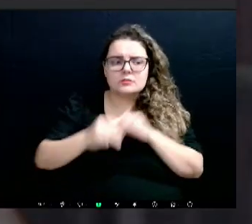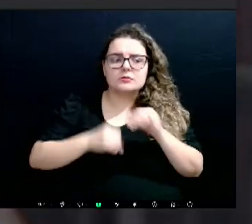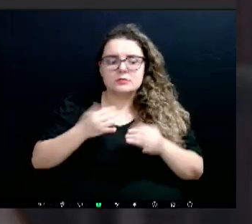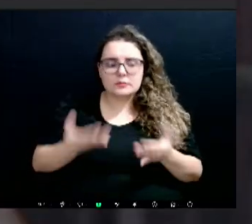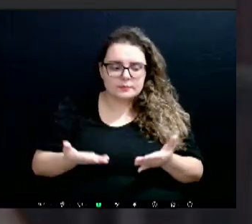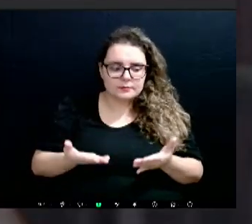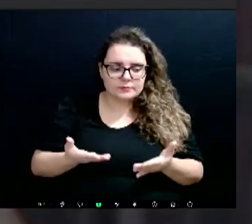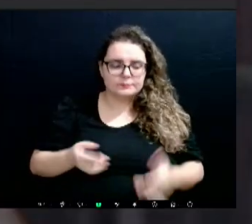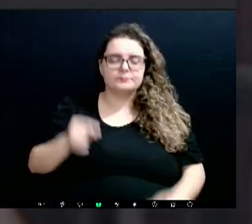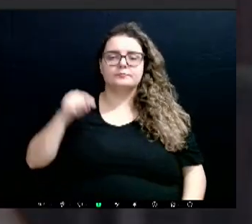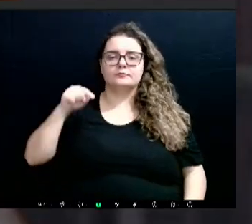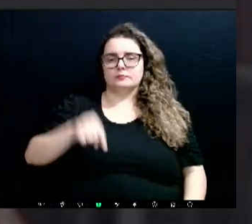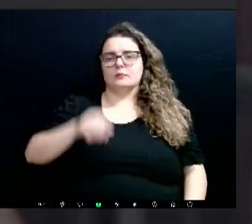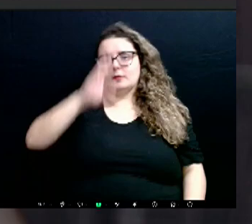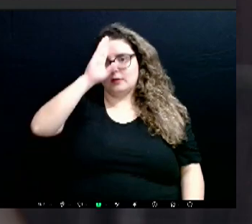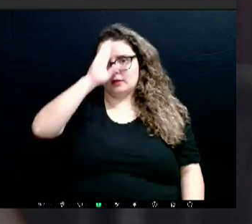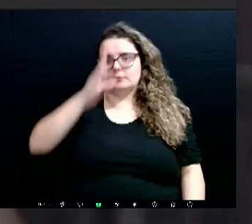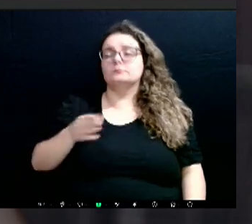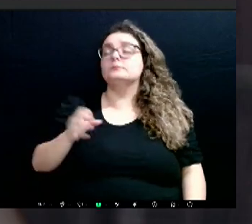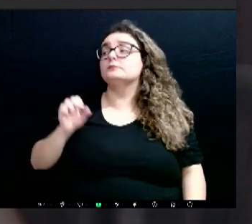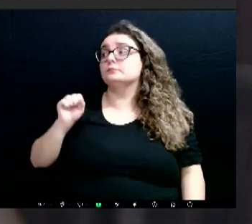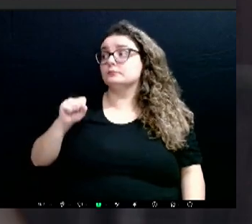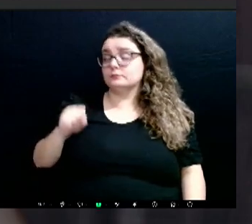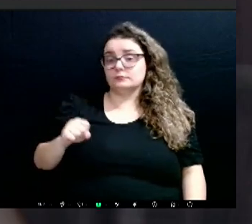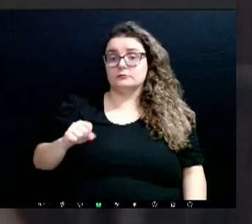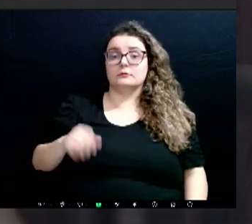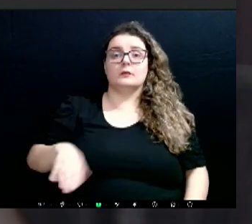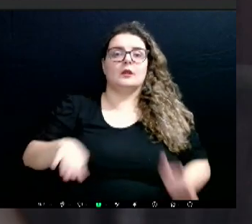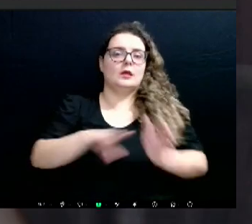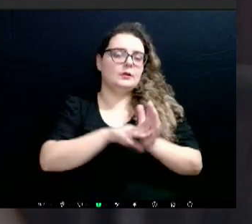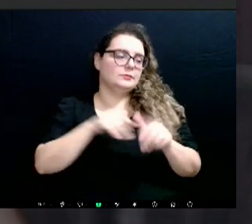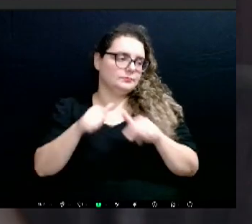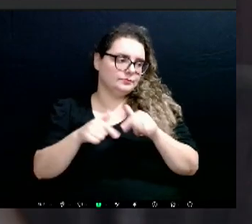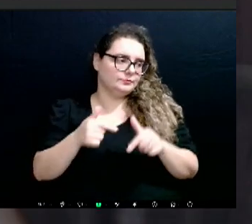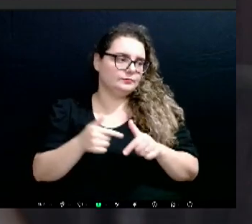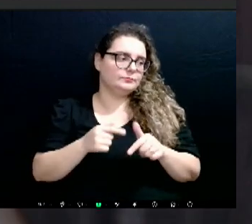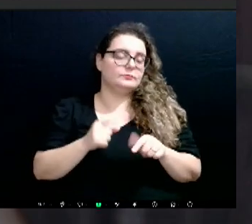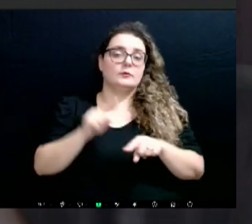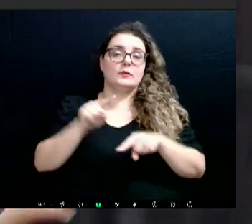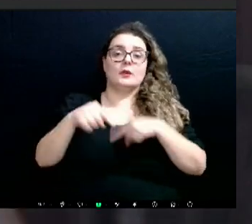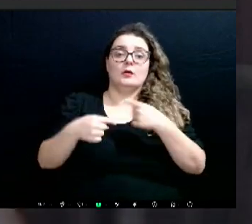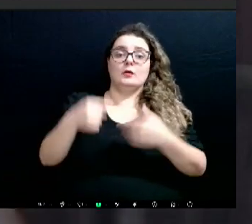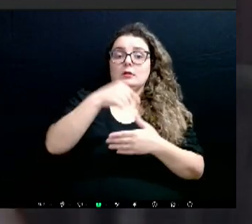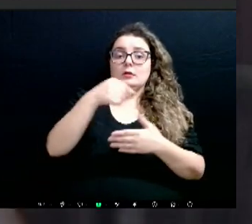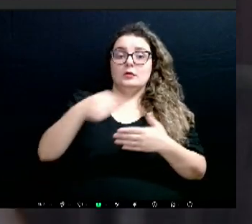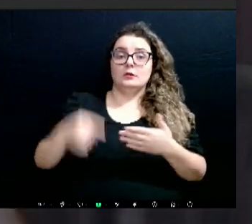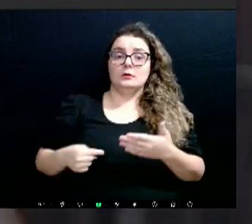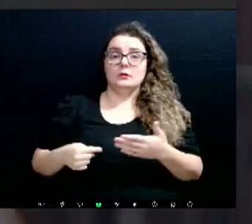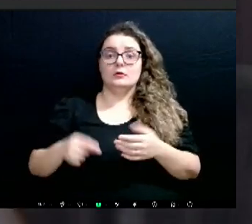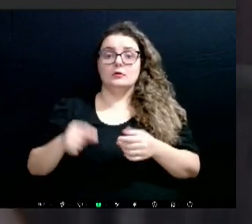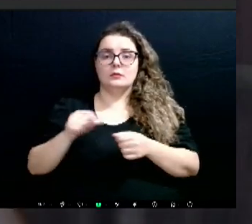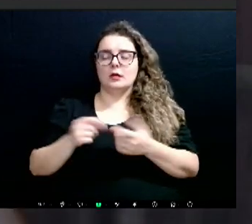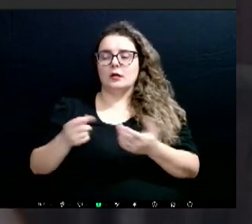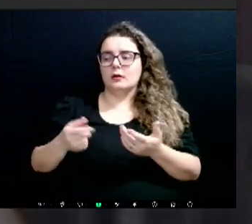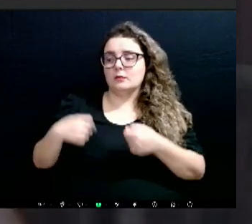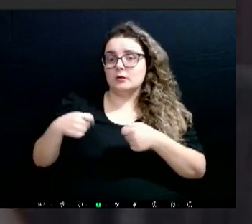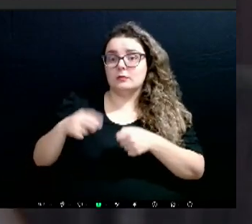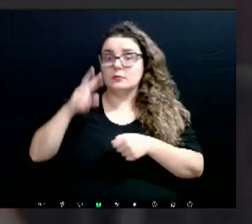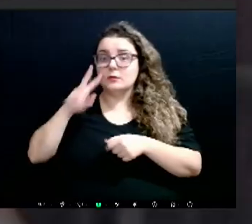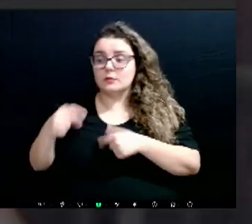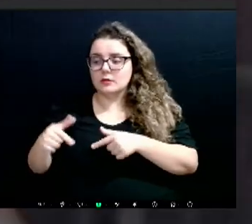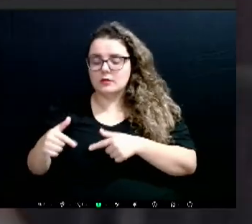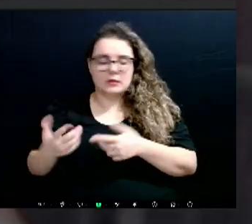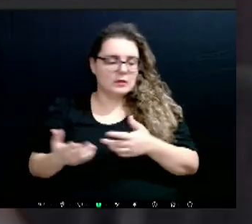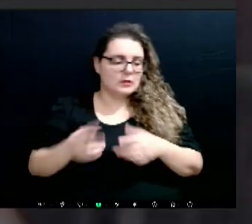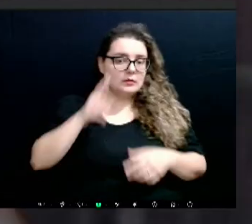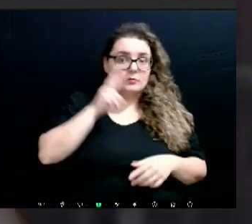ponto principal. E aí vem o trabalho, vem outras questões que nos levam, não, mas eu preciso ver o trabalho, ou preciso ver a notícia,